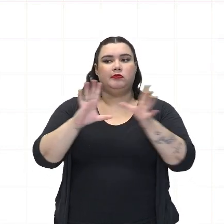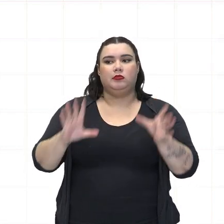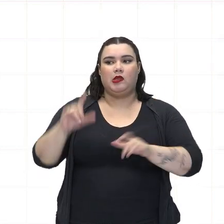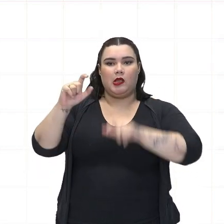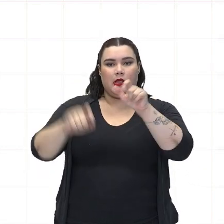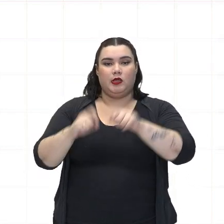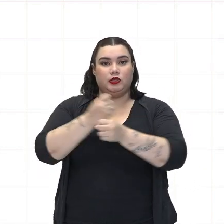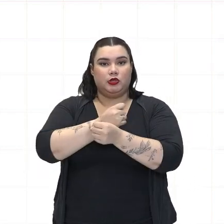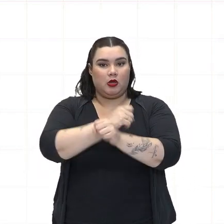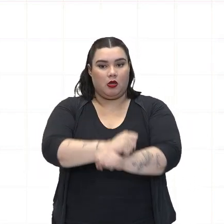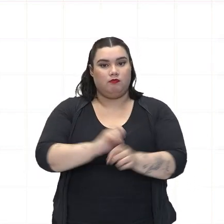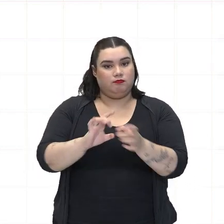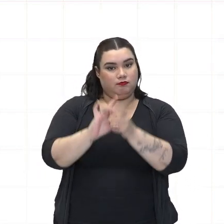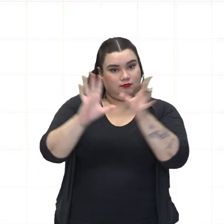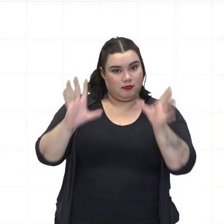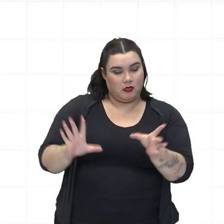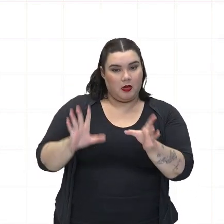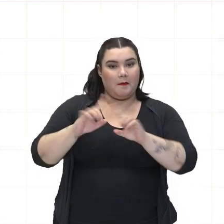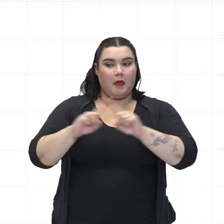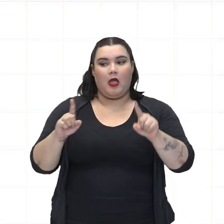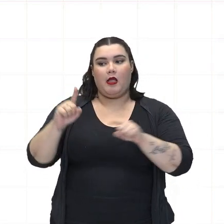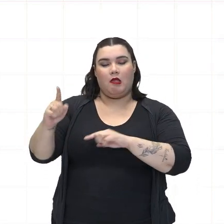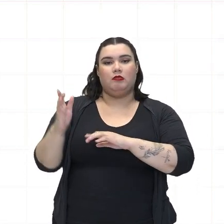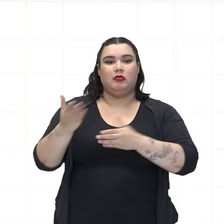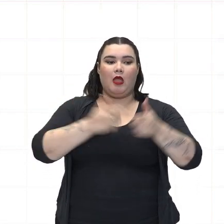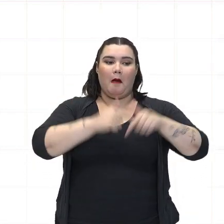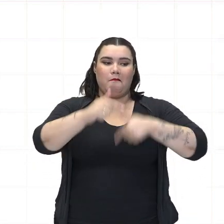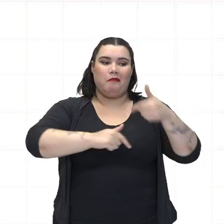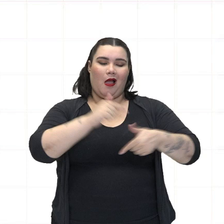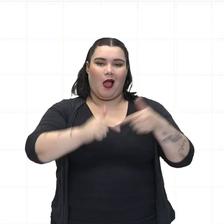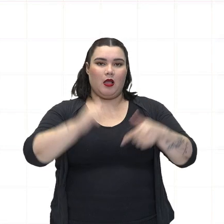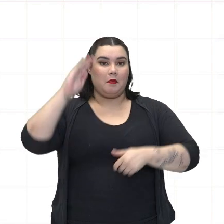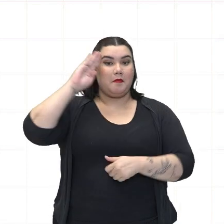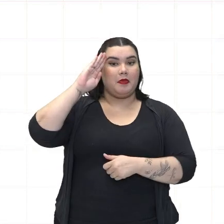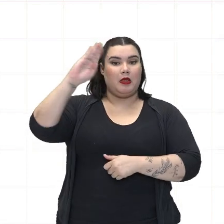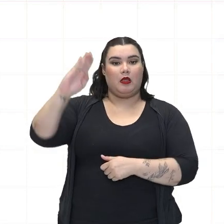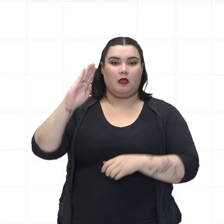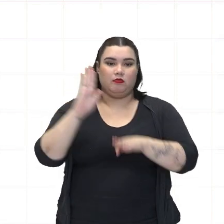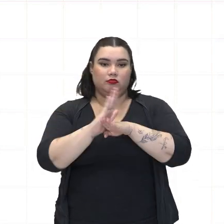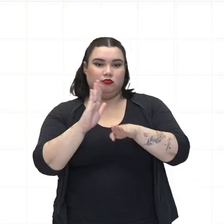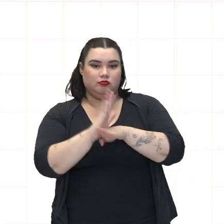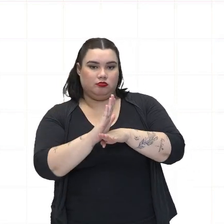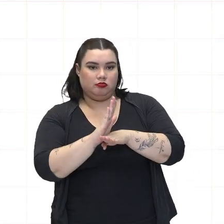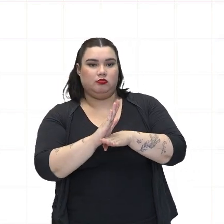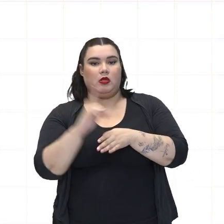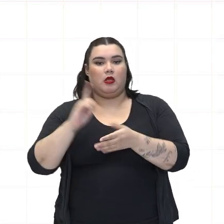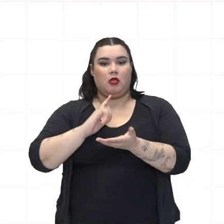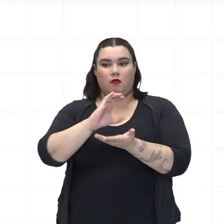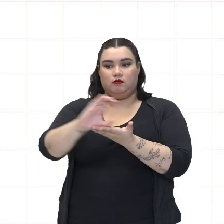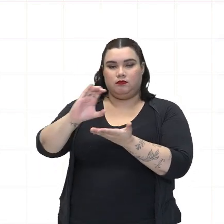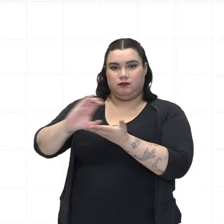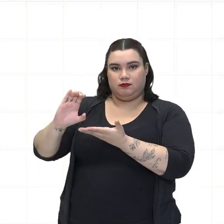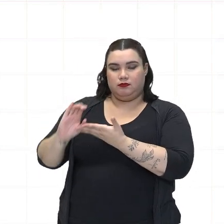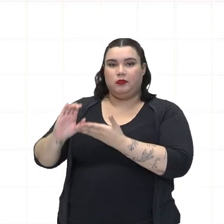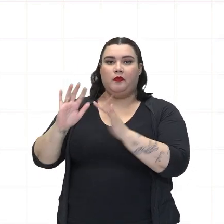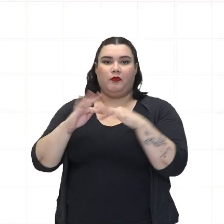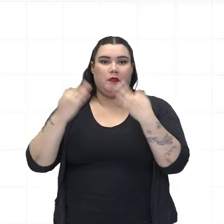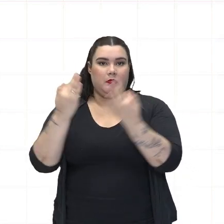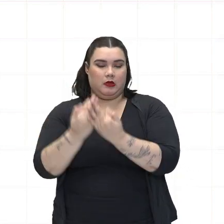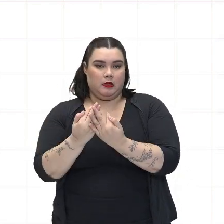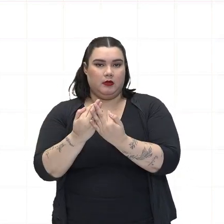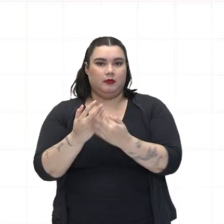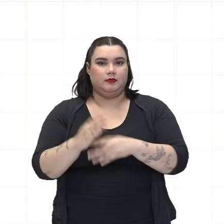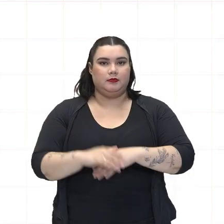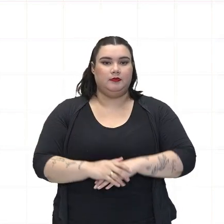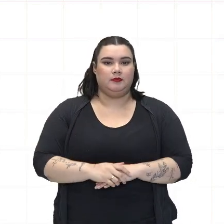escravizados em troca de serviço conjuntamente com a indenização monetária aos seus senhores. A gente está